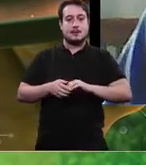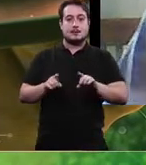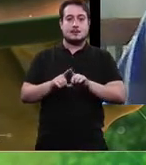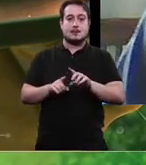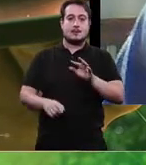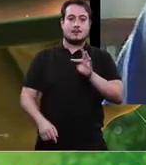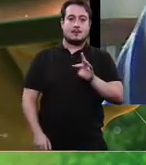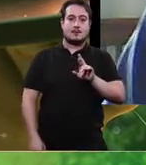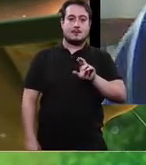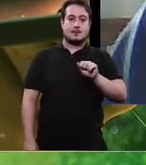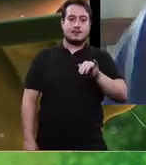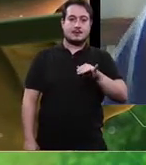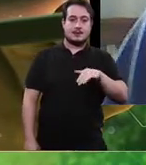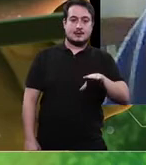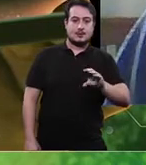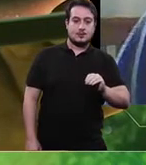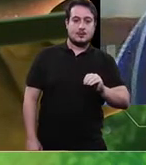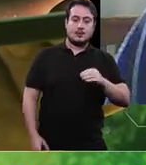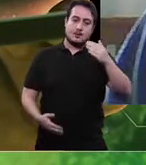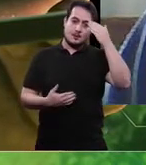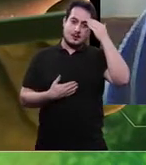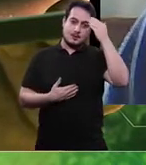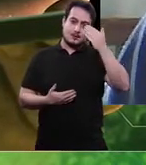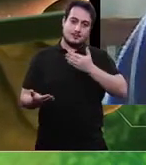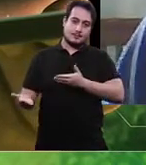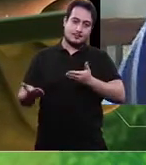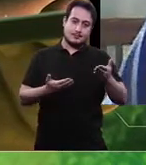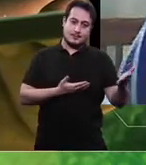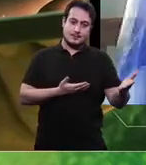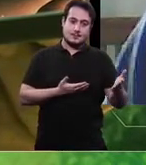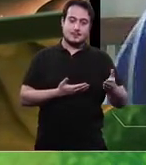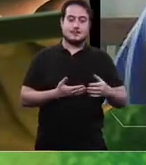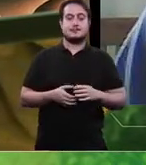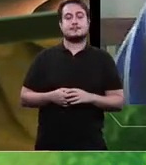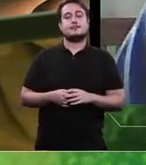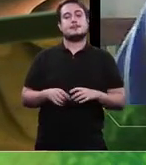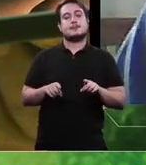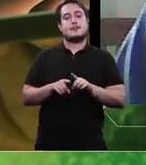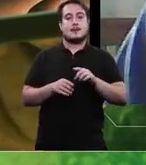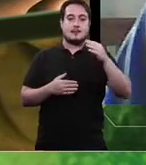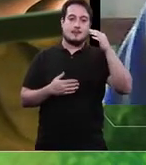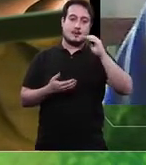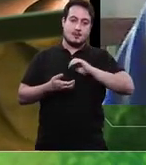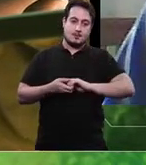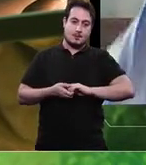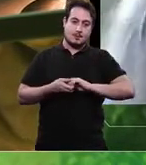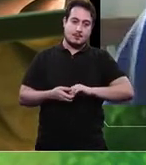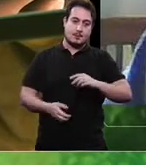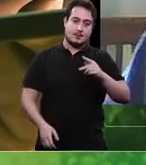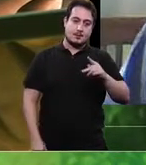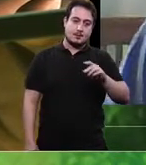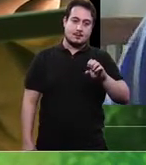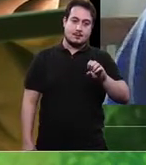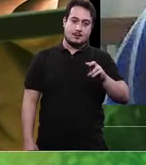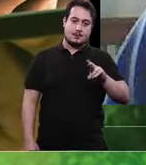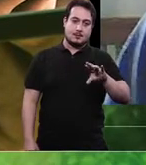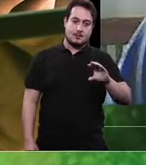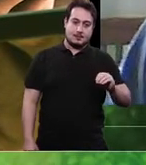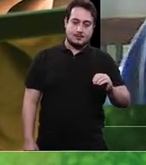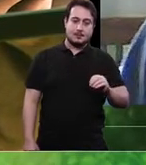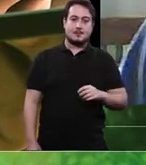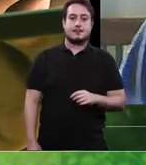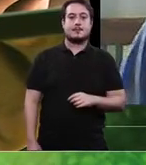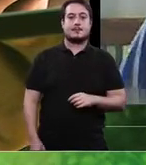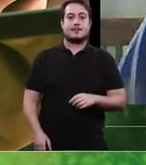Francisco, agradecendo, né, pelo convite, pela ação, ao Pedro, meu colega aí de debates,